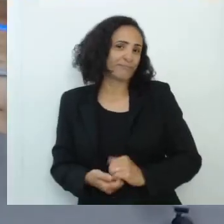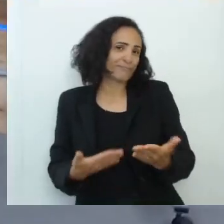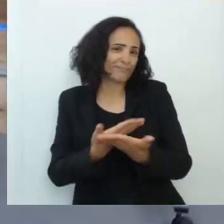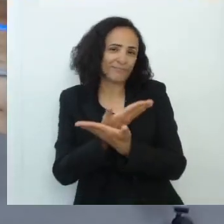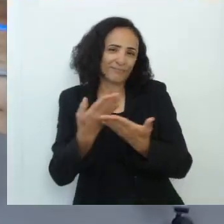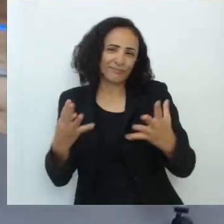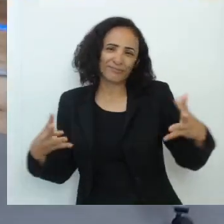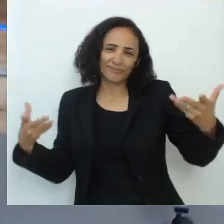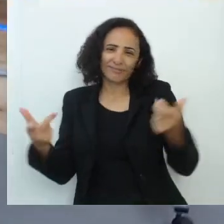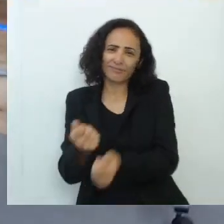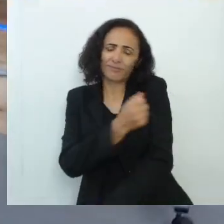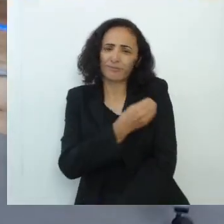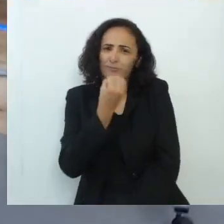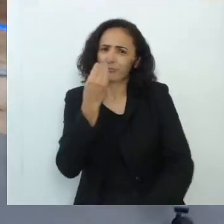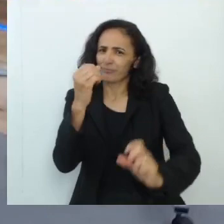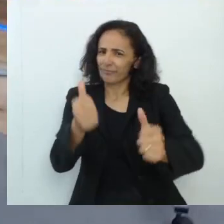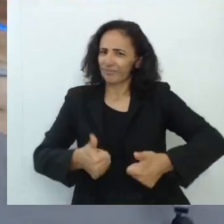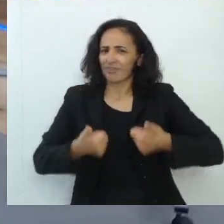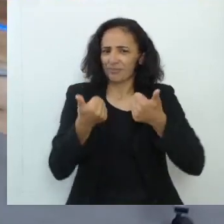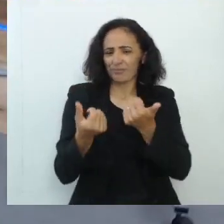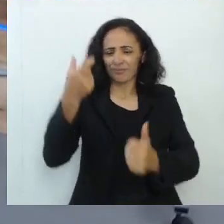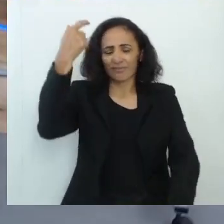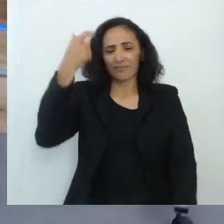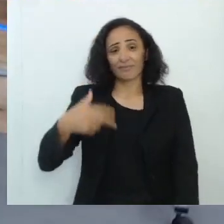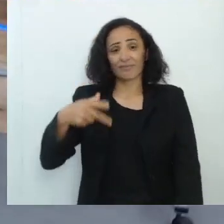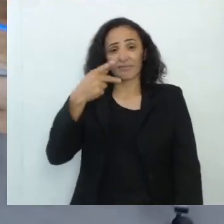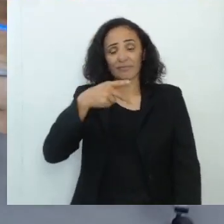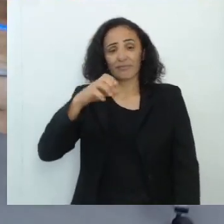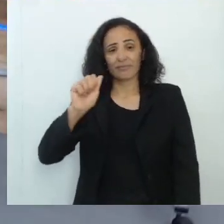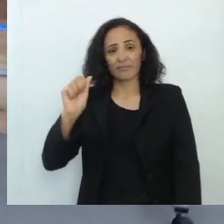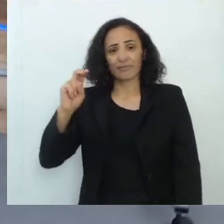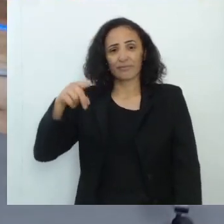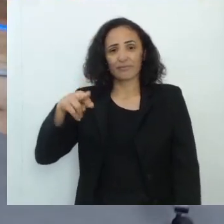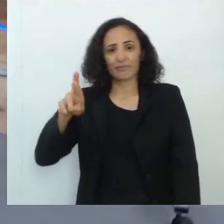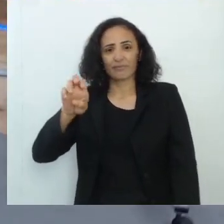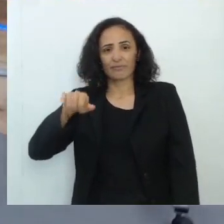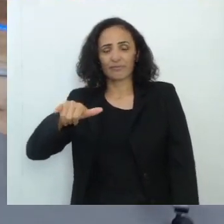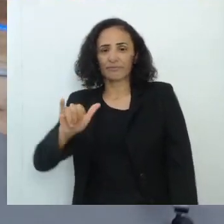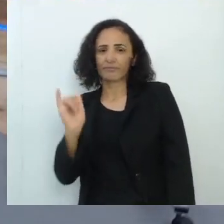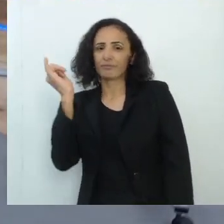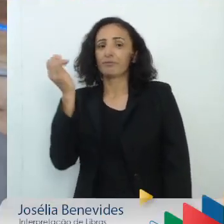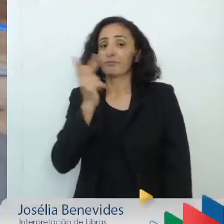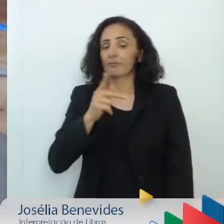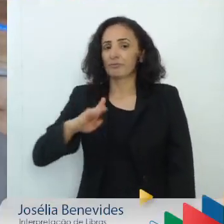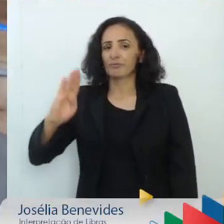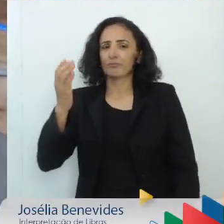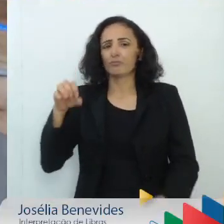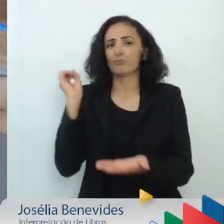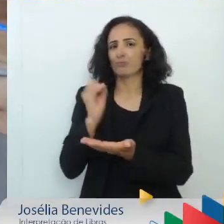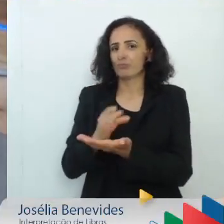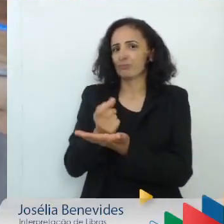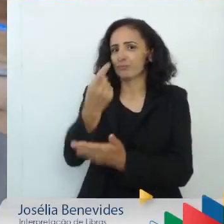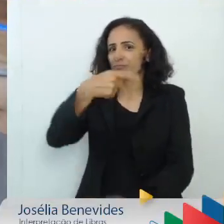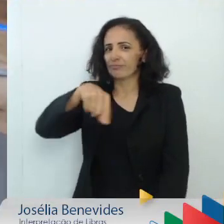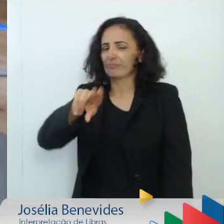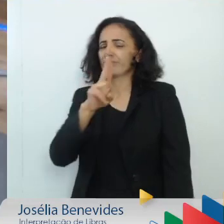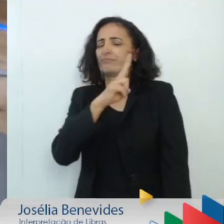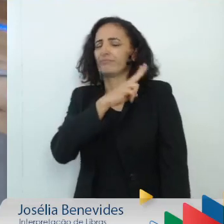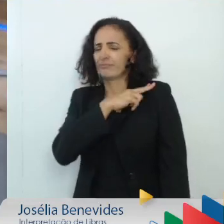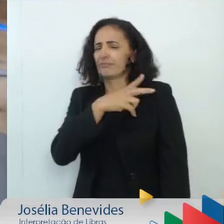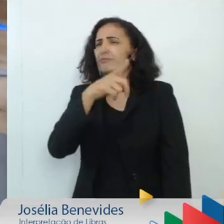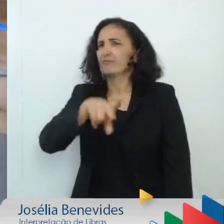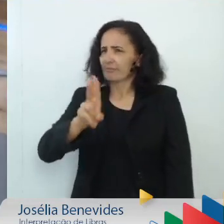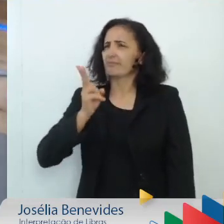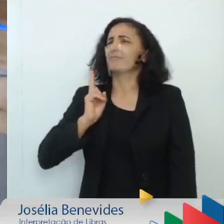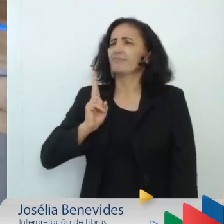Fala pessoas, e aí, tudo certo? Aqui quem tá falando é o professor Andrei, professor de Biologia aqui da EducaPE. Vocês dos segundos anos, vocês já estão cansados